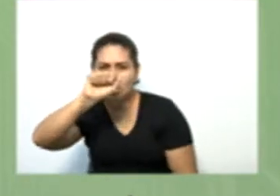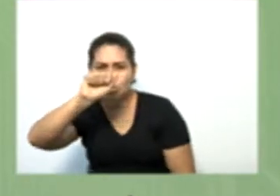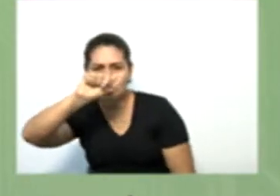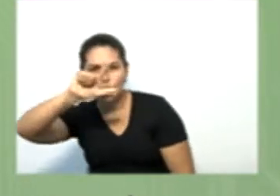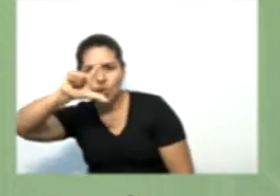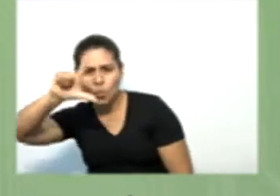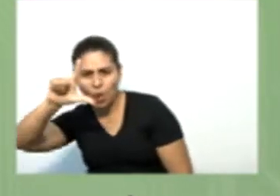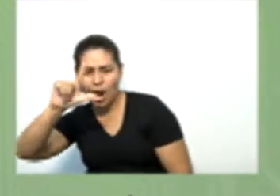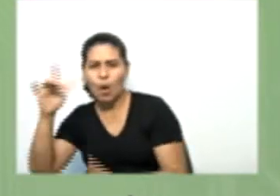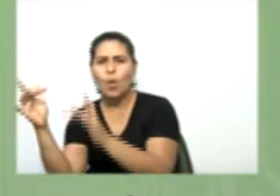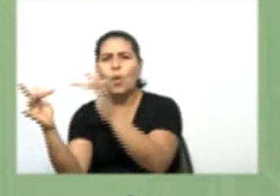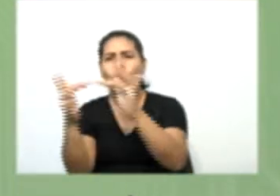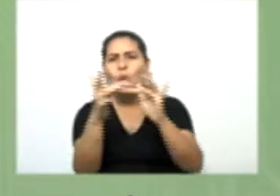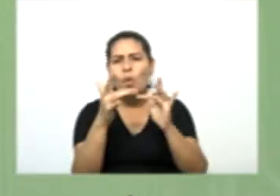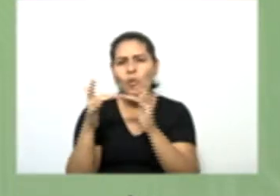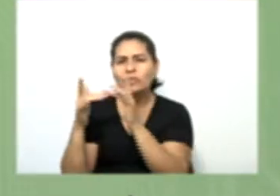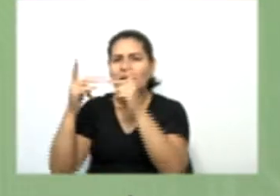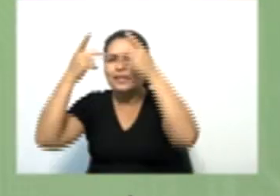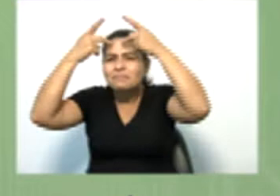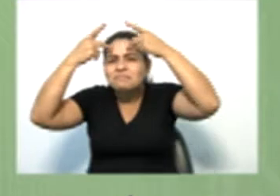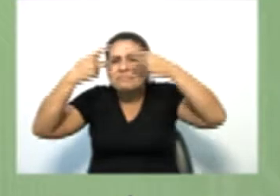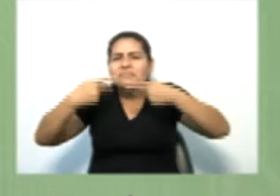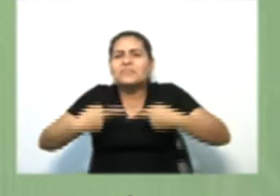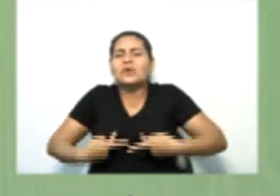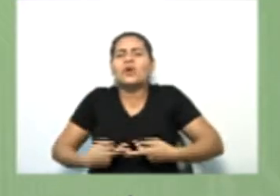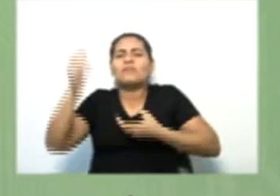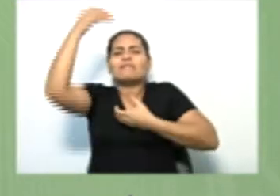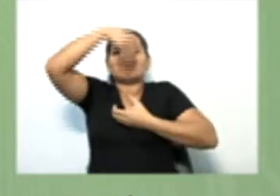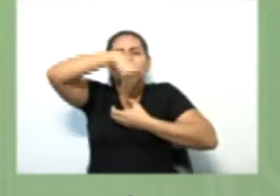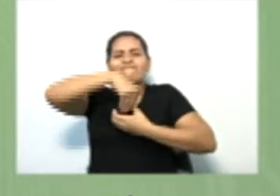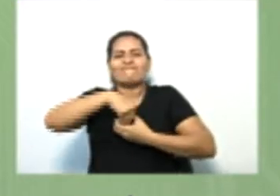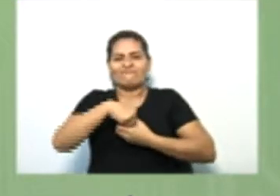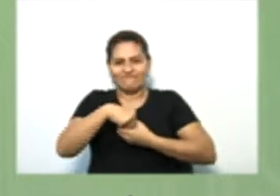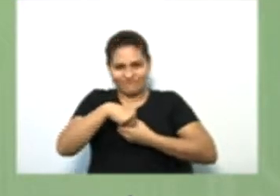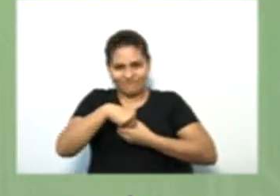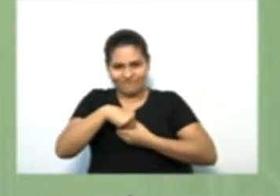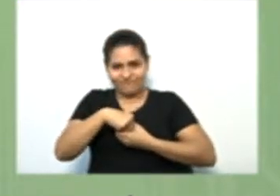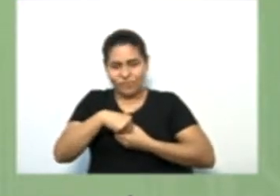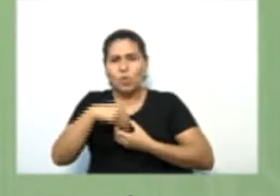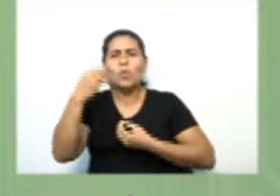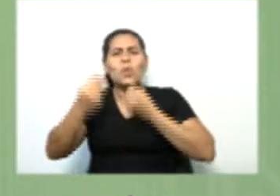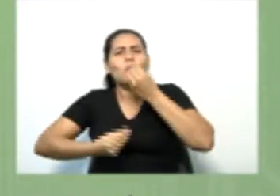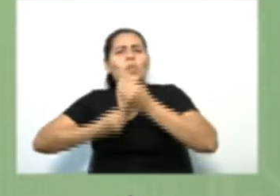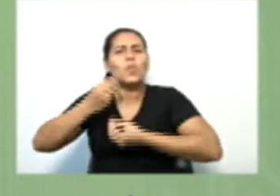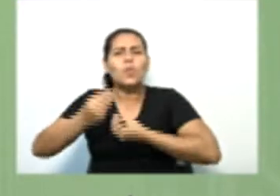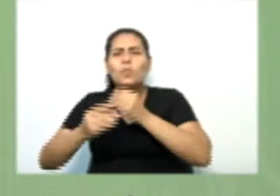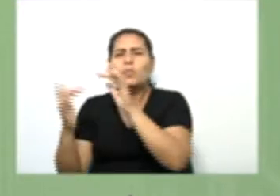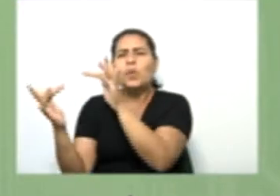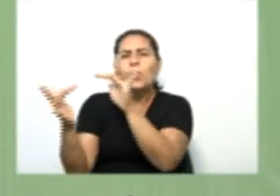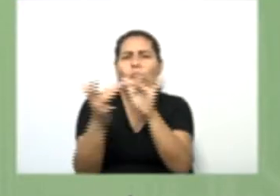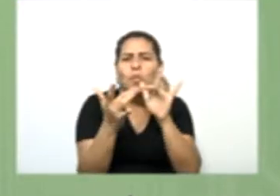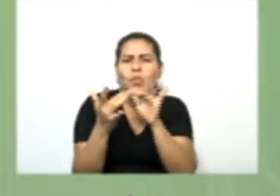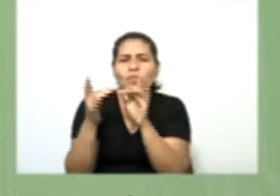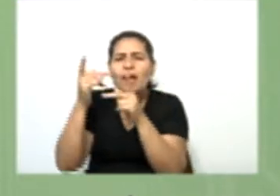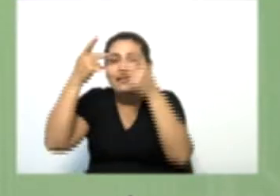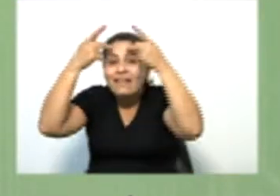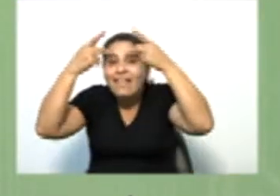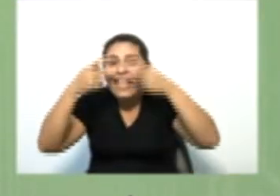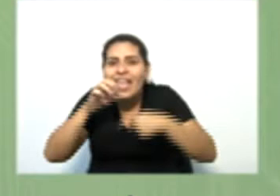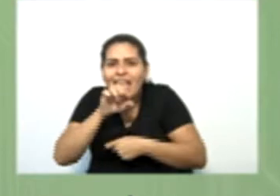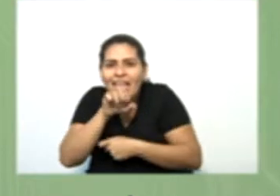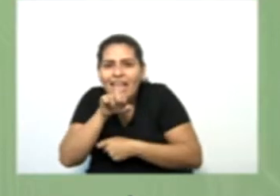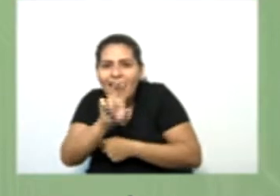que mantemos conosco, é o diálogo interior, ou seja, como eu convivo com o